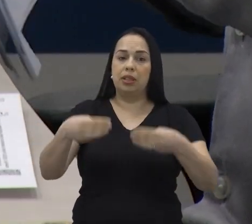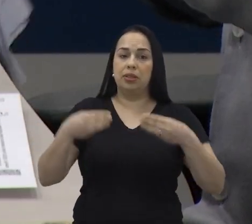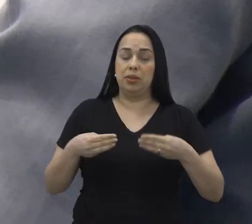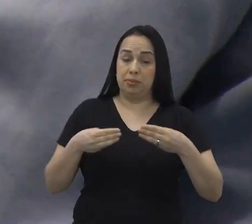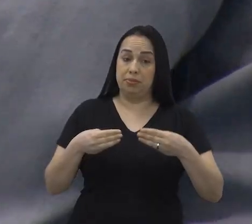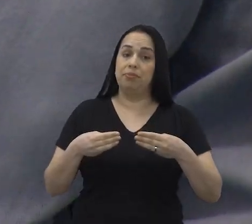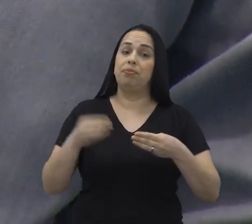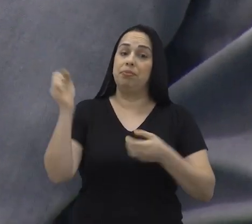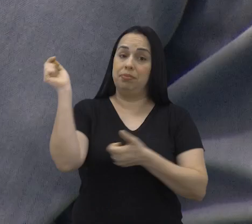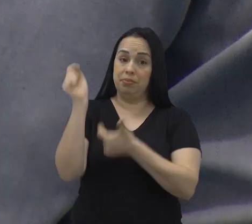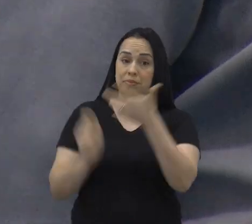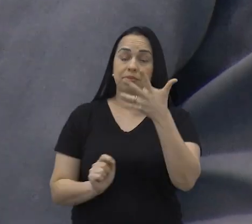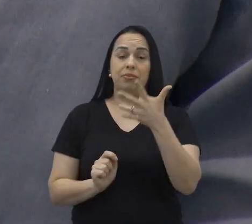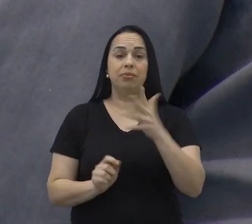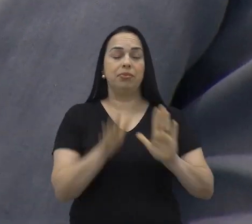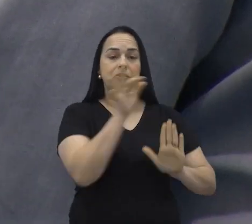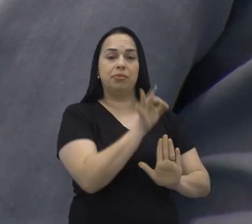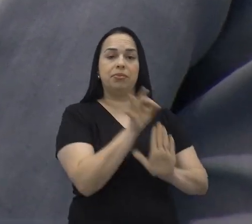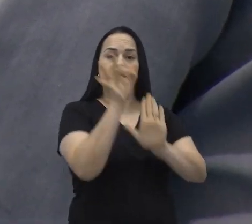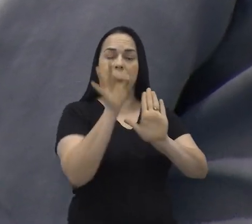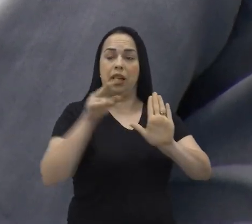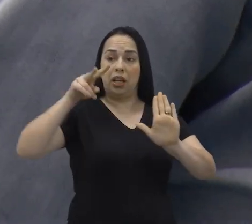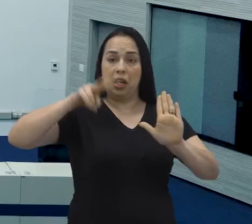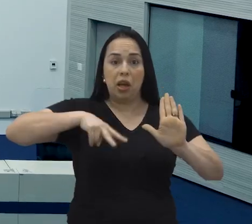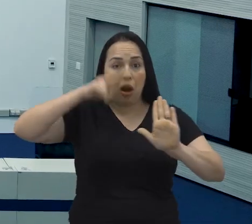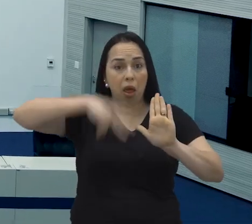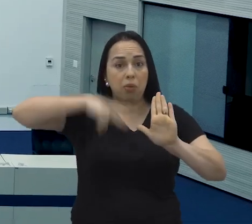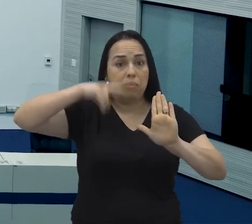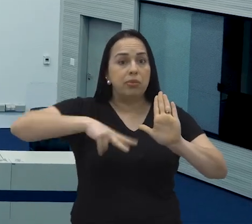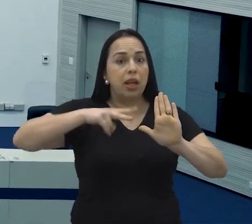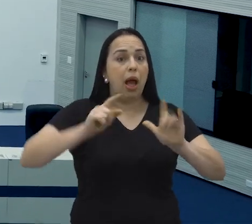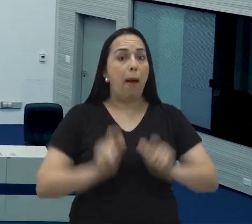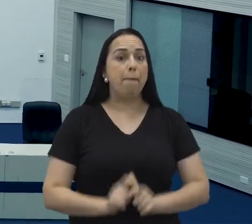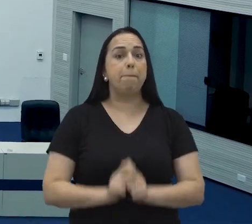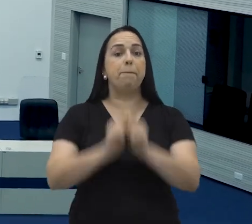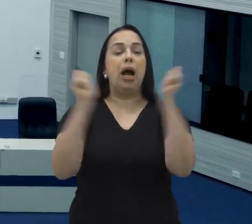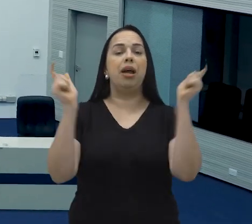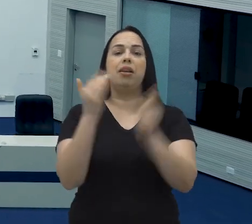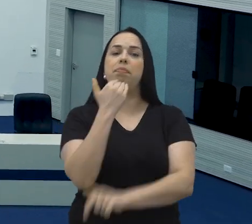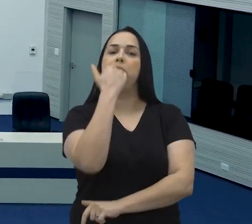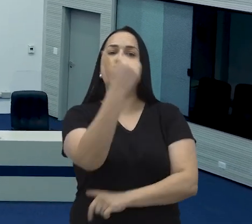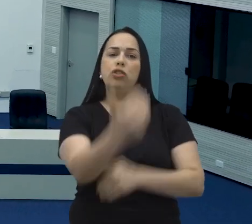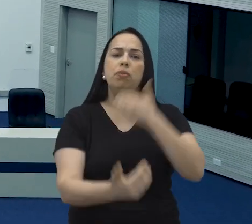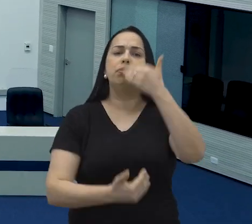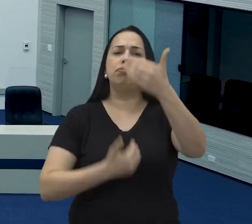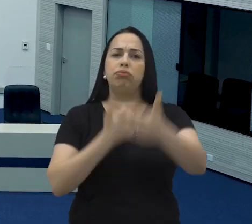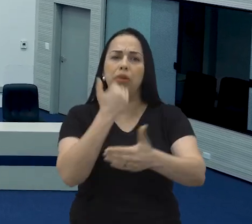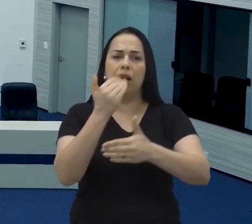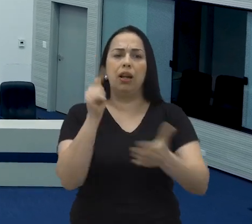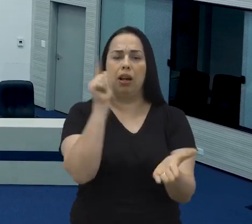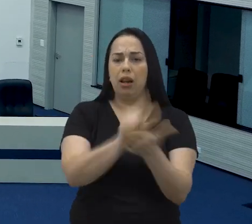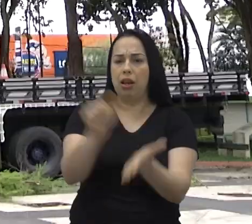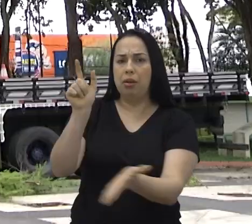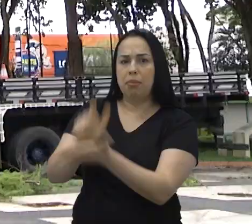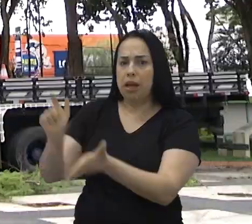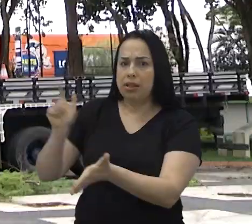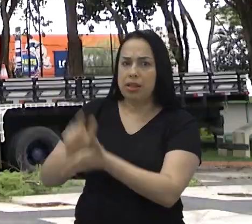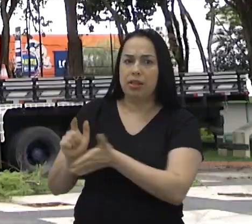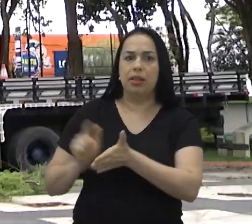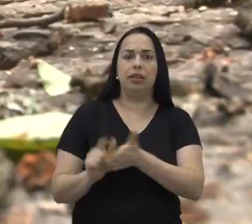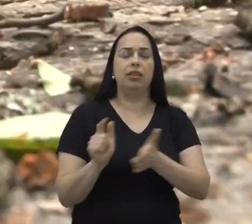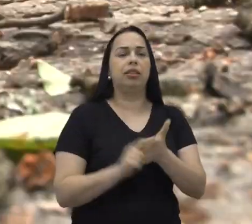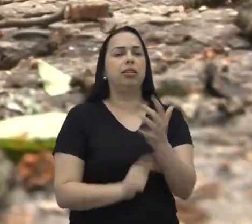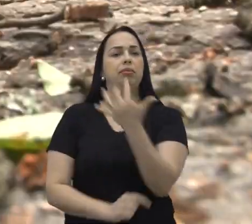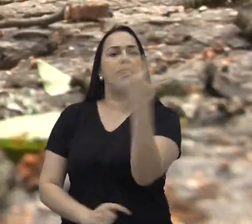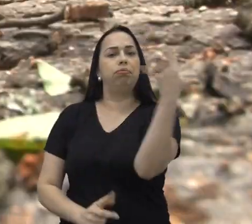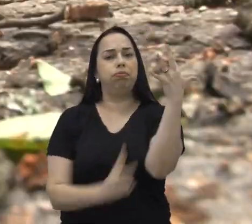entre eles indicações, requerimentos e moções. Das indicações lidas, a maior parte dos pedidos era por serviços